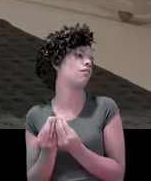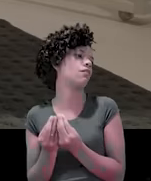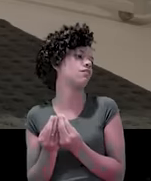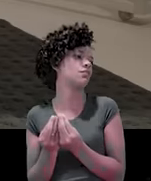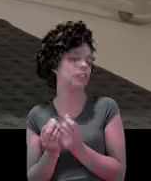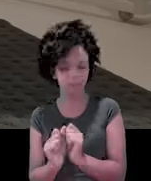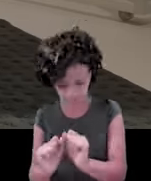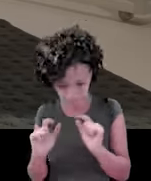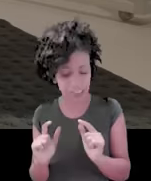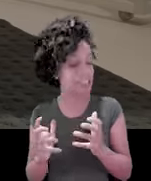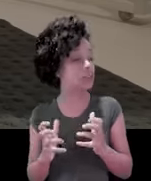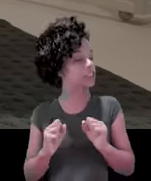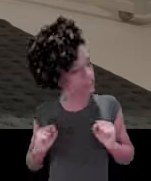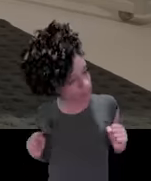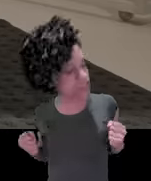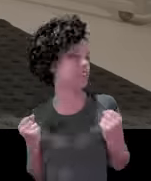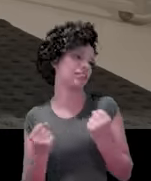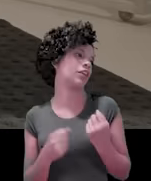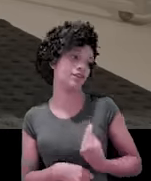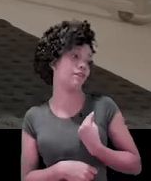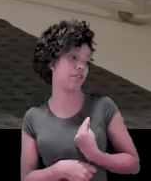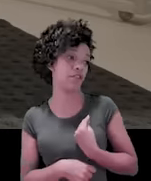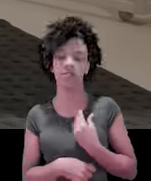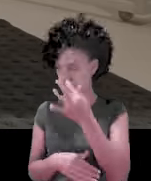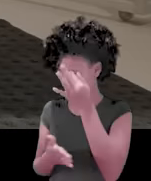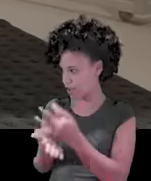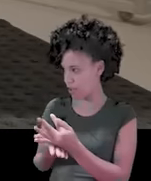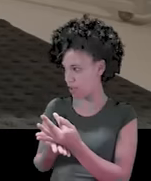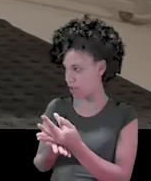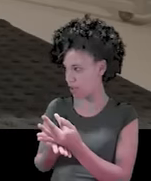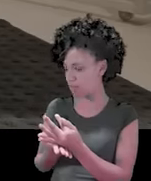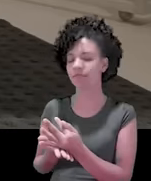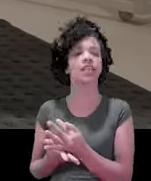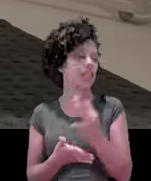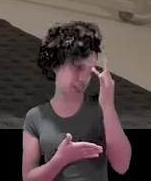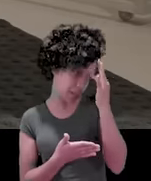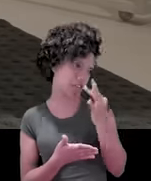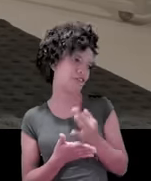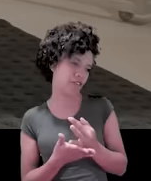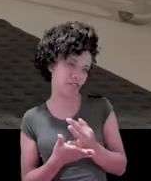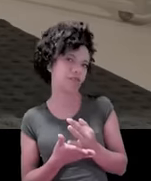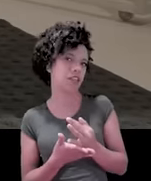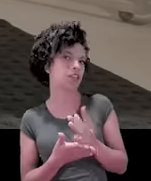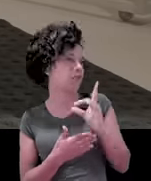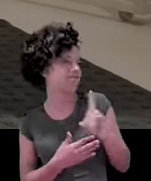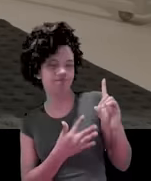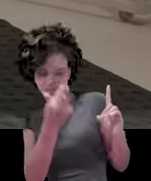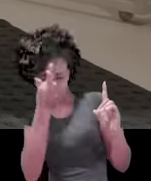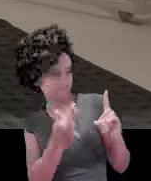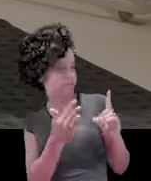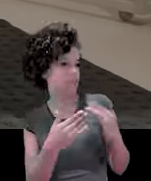que vem querer viver pela fé que pessoal aliado é me fez crer não